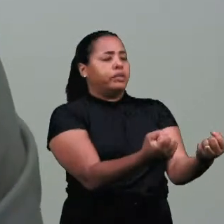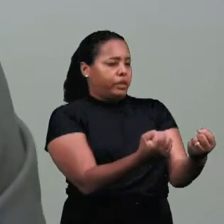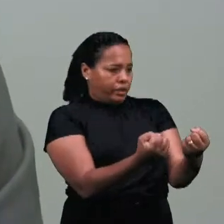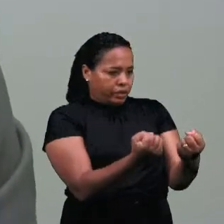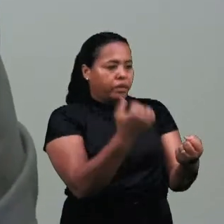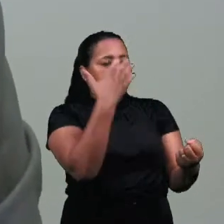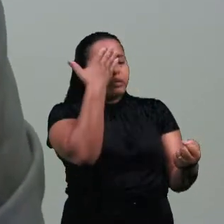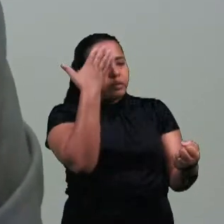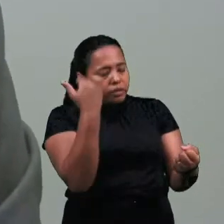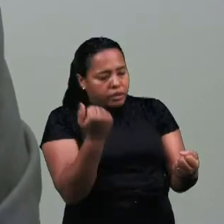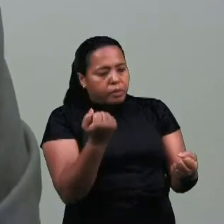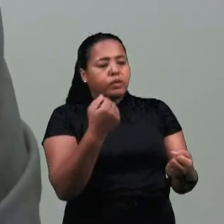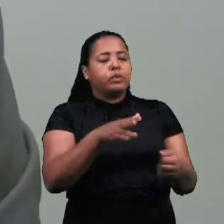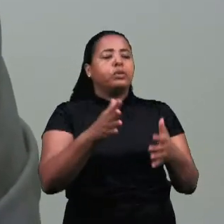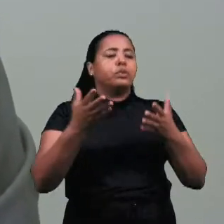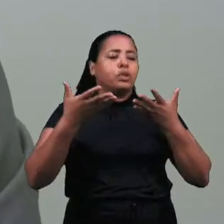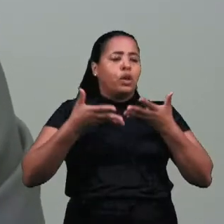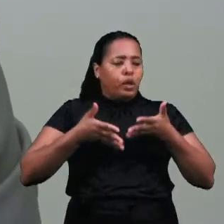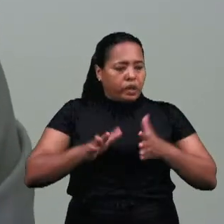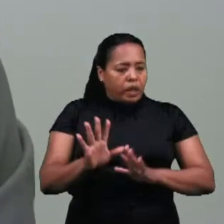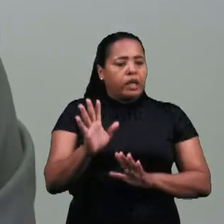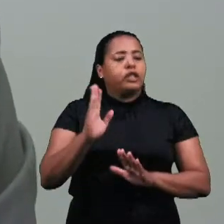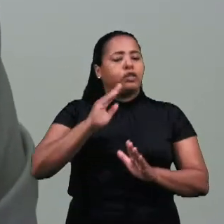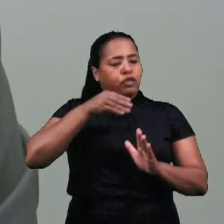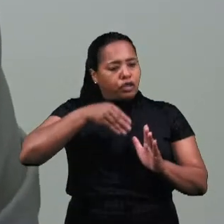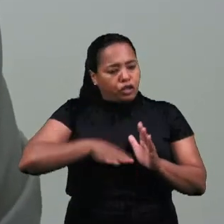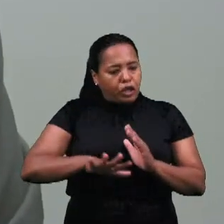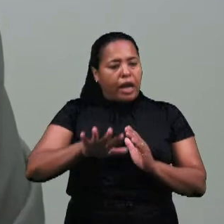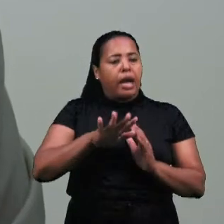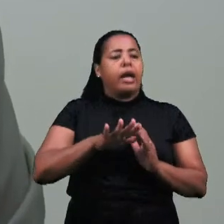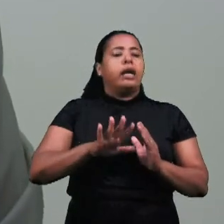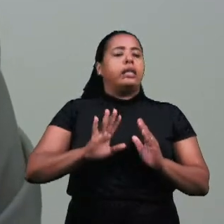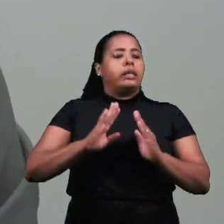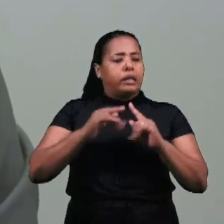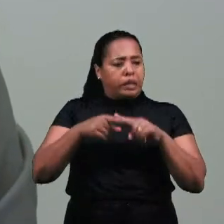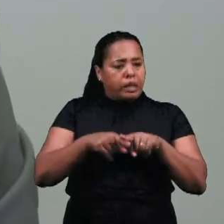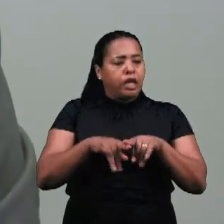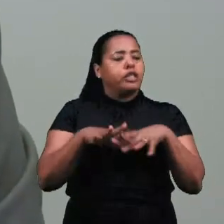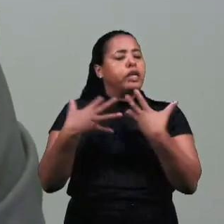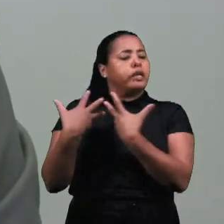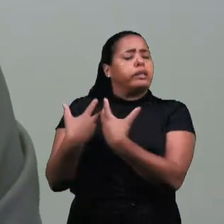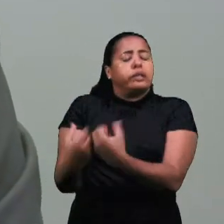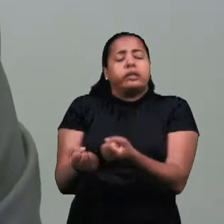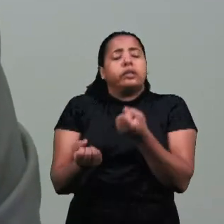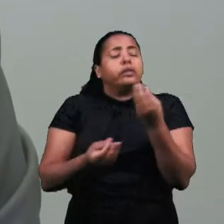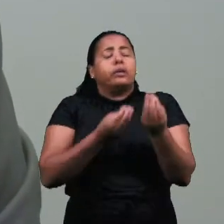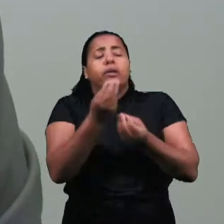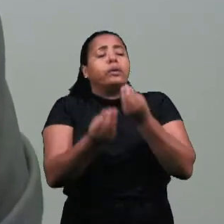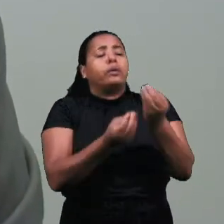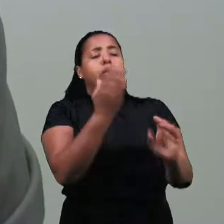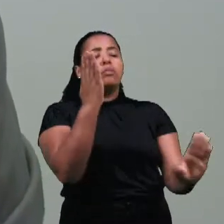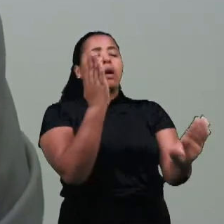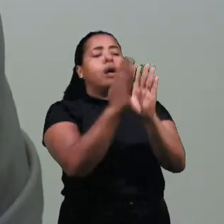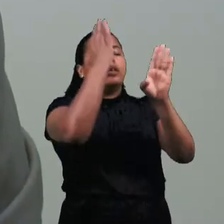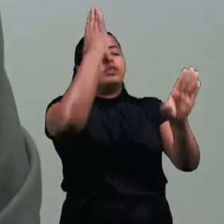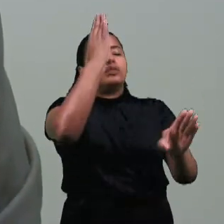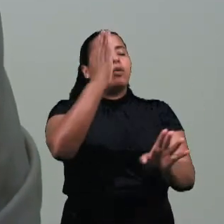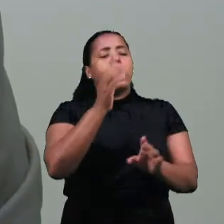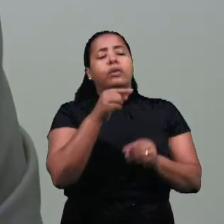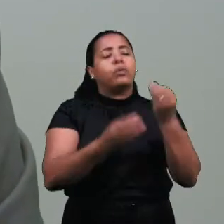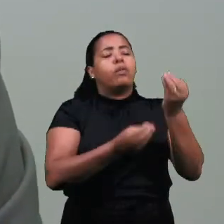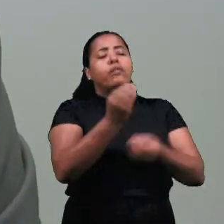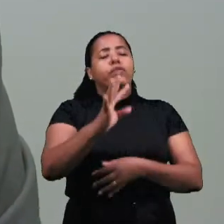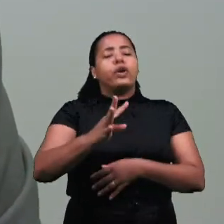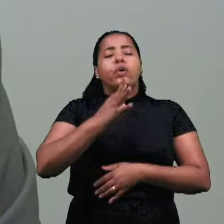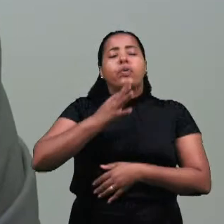sabemos se o senhor nasceu no lar evangélico, se o senhor se converteu. Como é que foi a descoberta do senhor